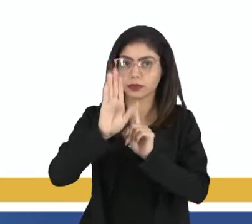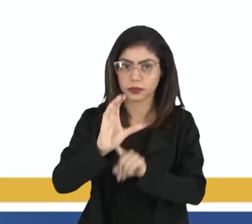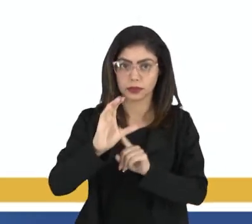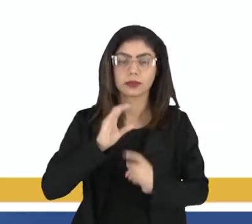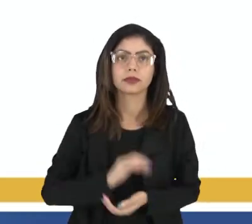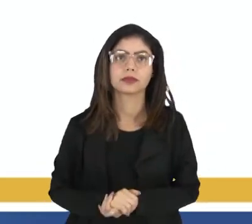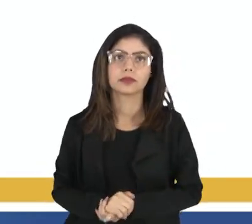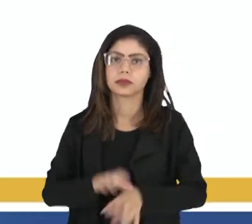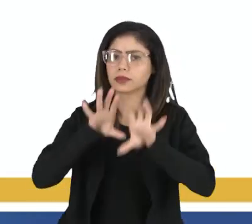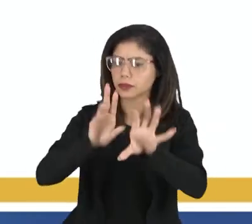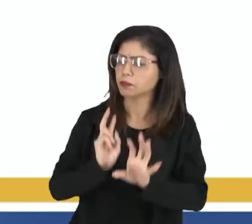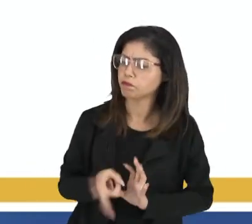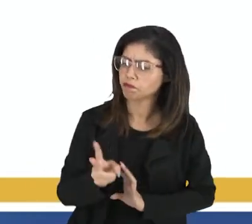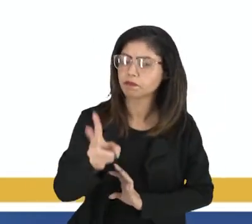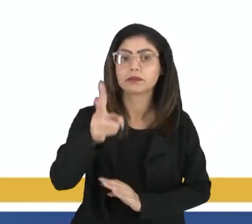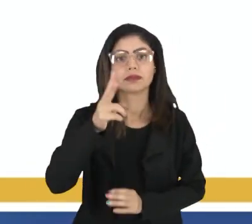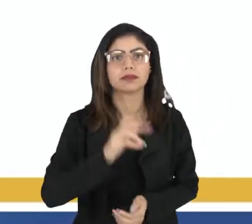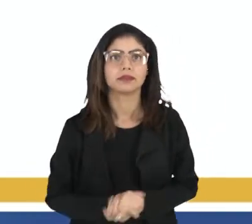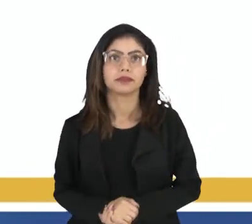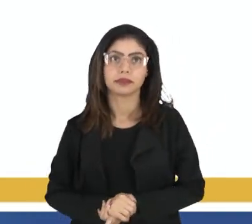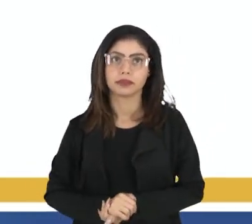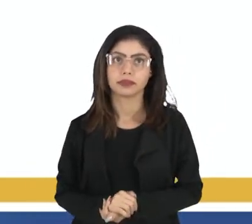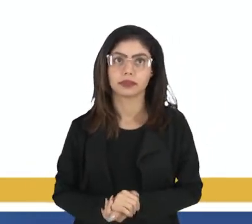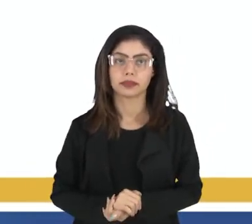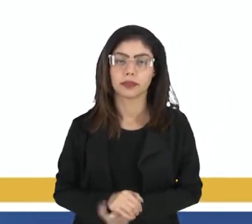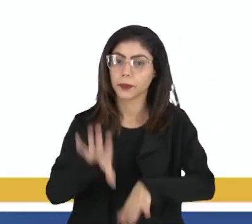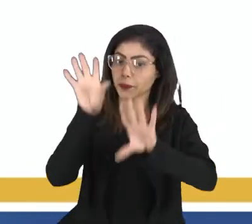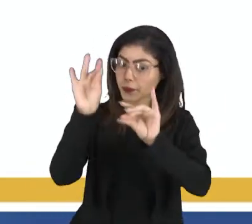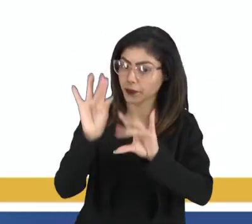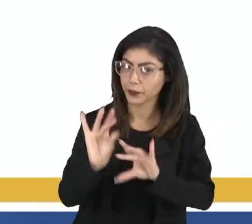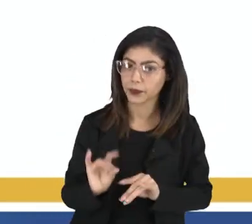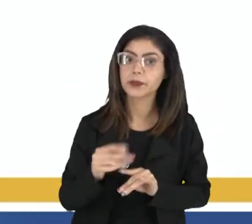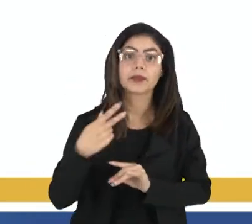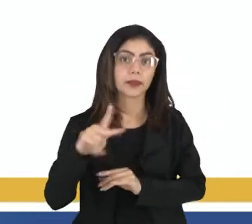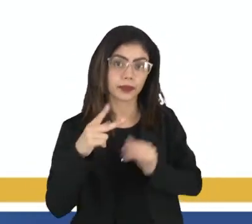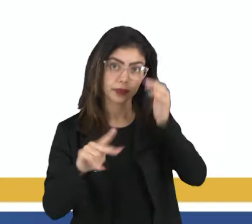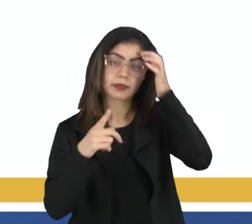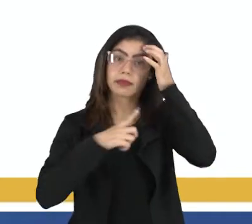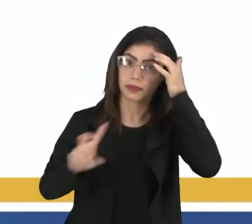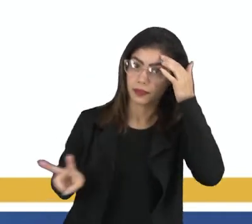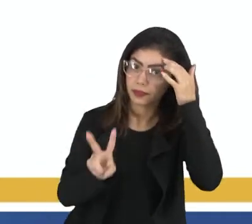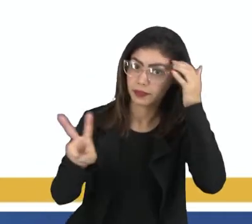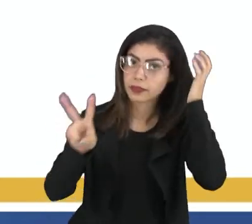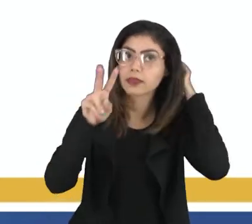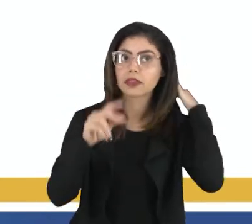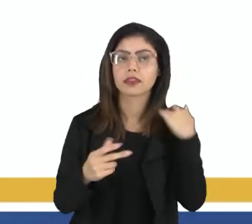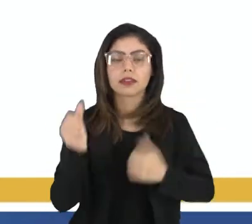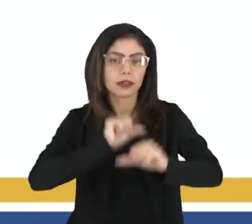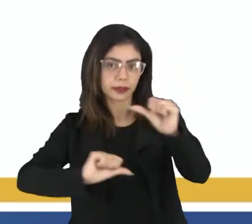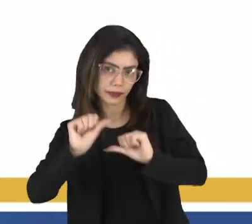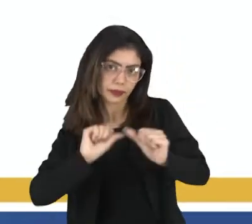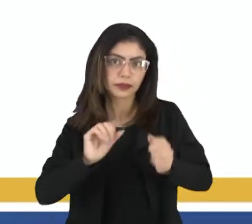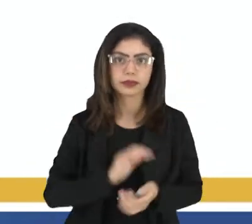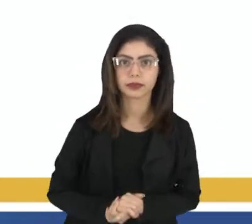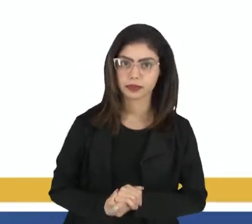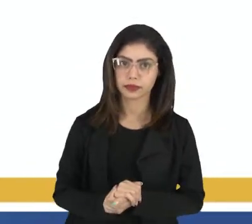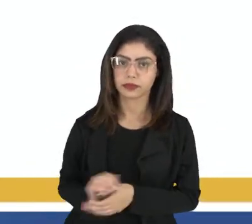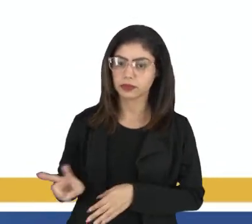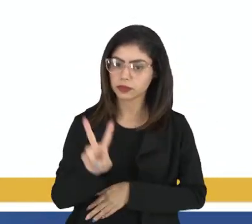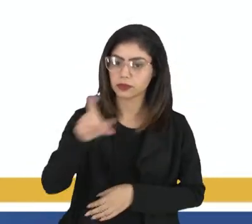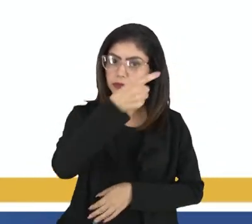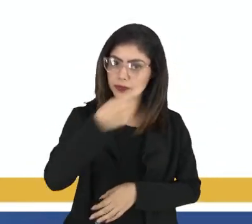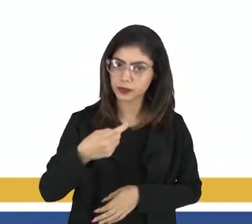C, e assim sucessivamente. Cada uma delas você der o valor, é trocado no